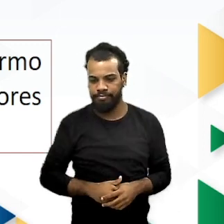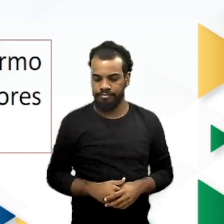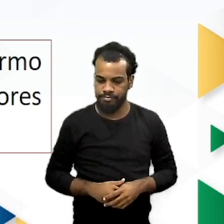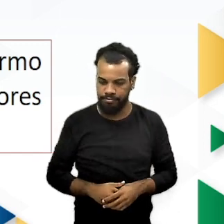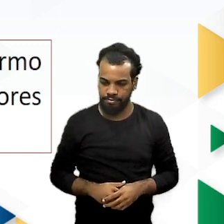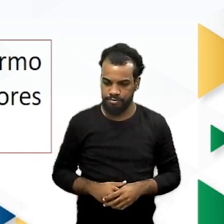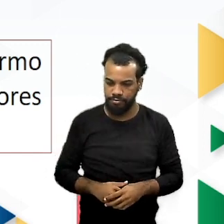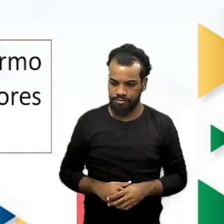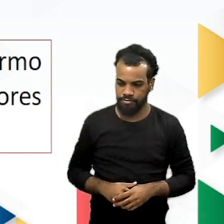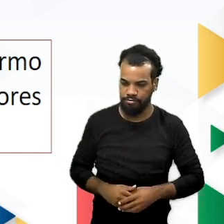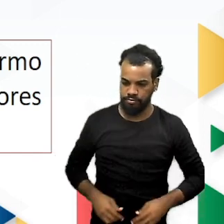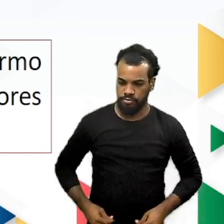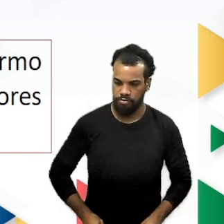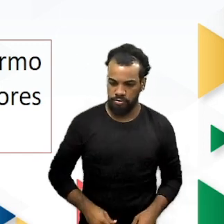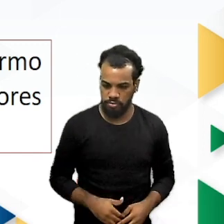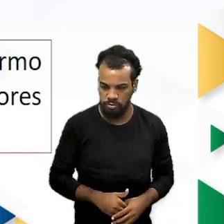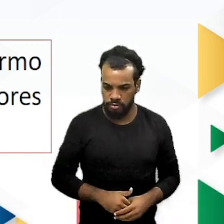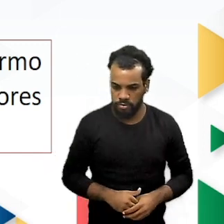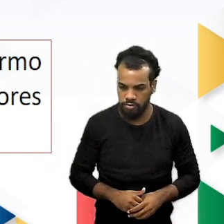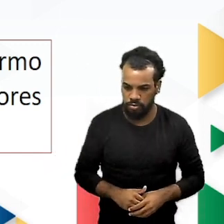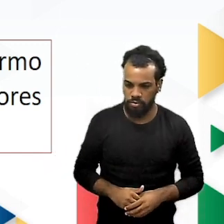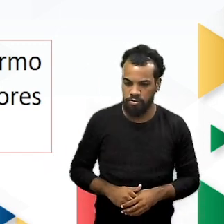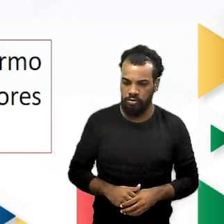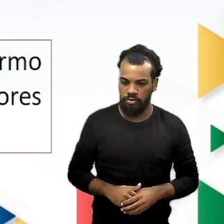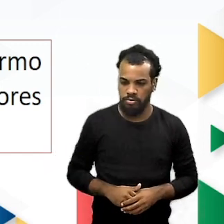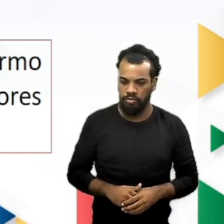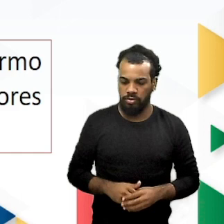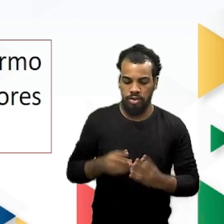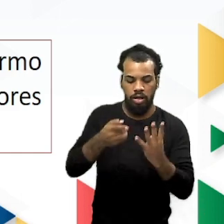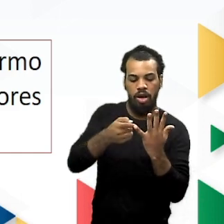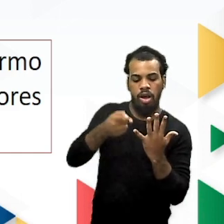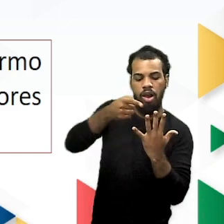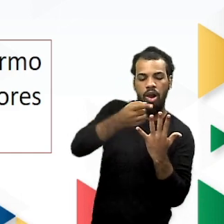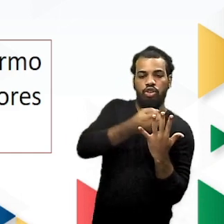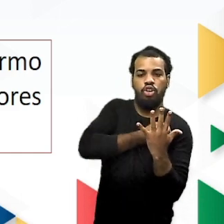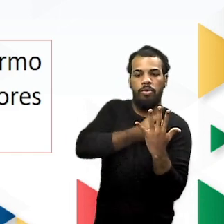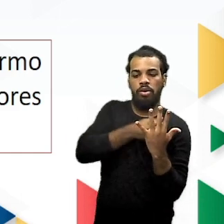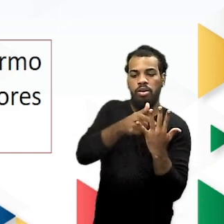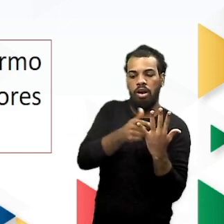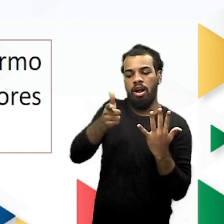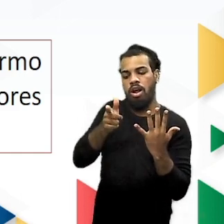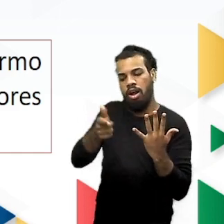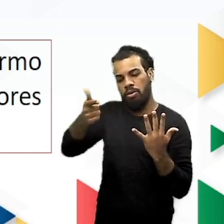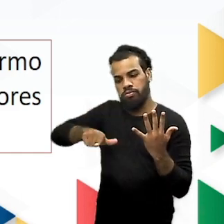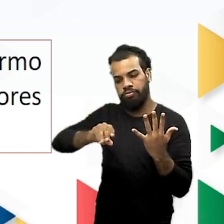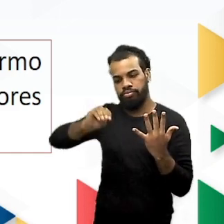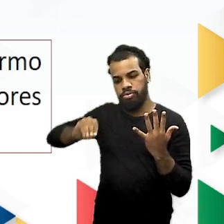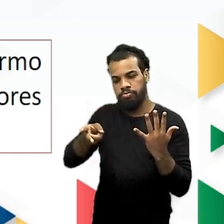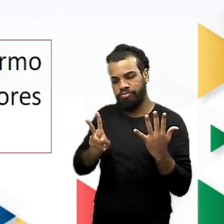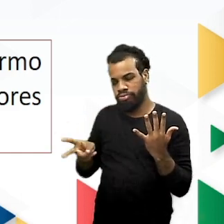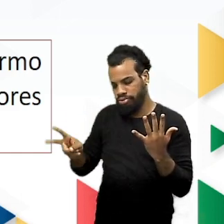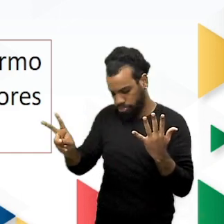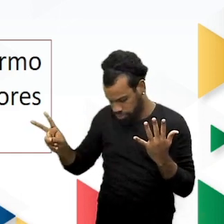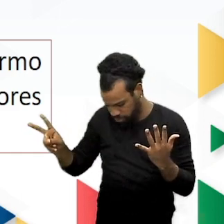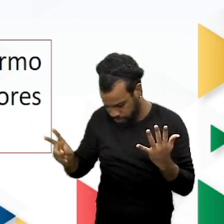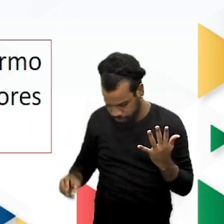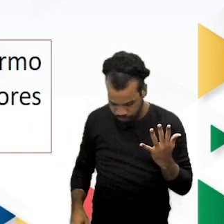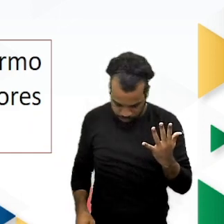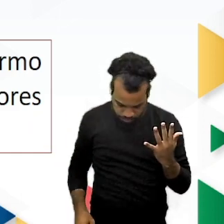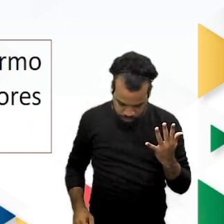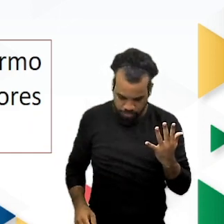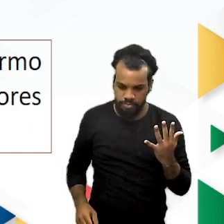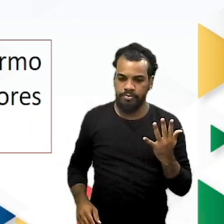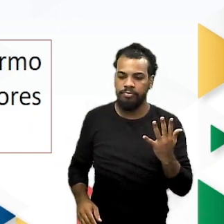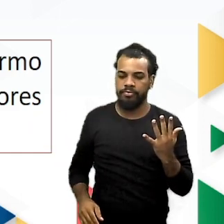termos anteriores, termos conhecidos, né? Eu preciso ter o termo inicial e não aquele termo geral, a forma geral que a